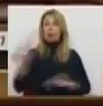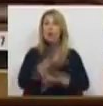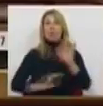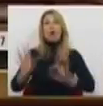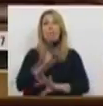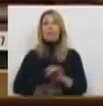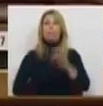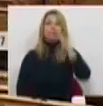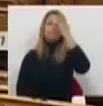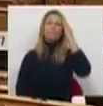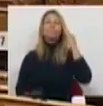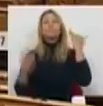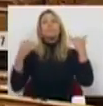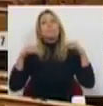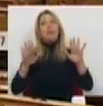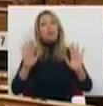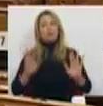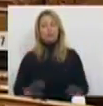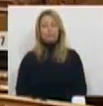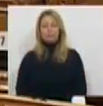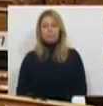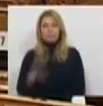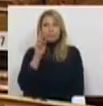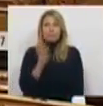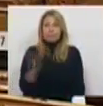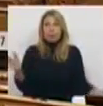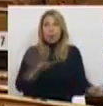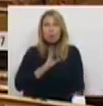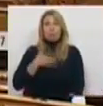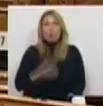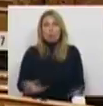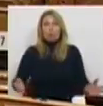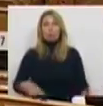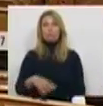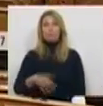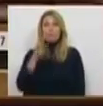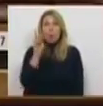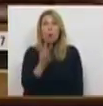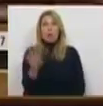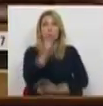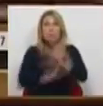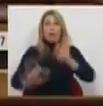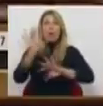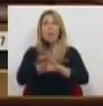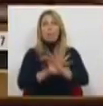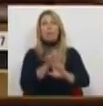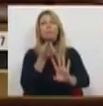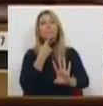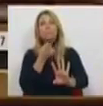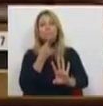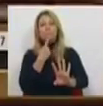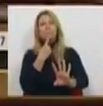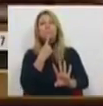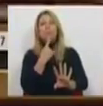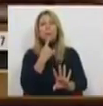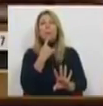Europa. Mas olhemos para o mundo, olhemos para a Europa e percebemos muito